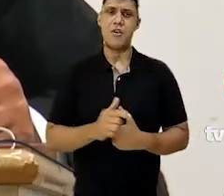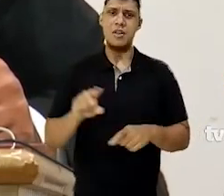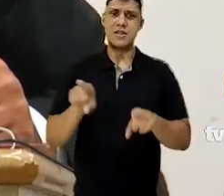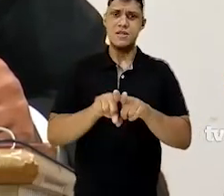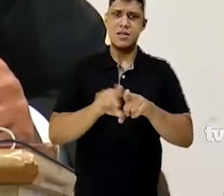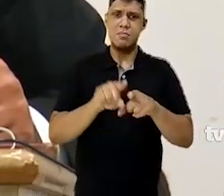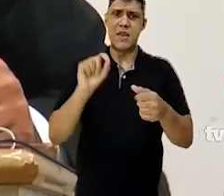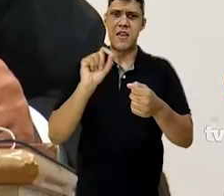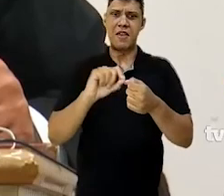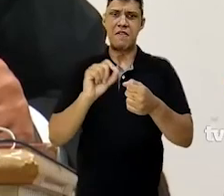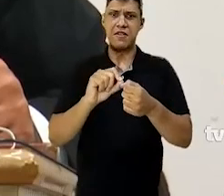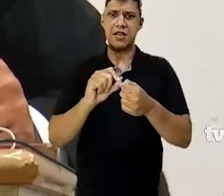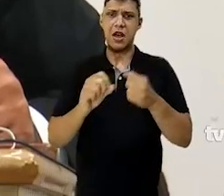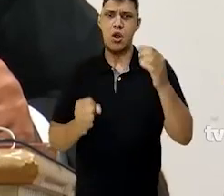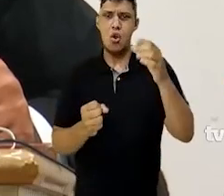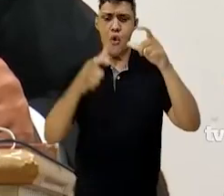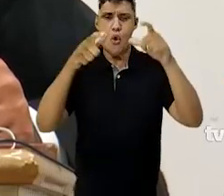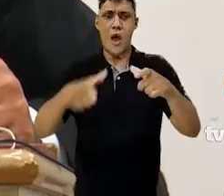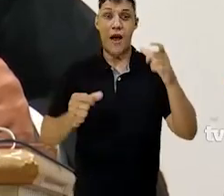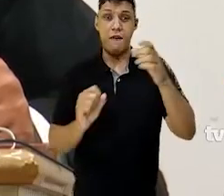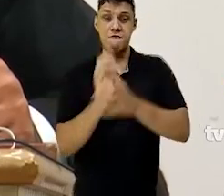um espaço verde,